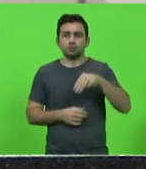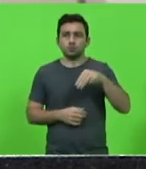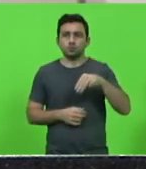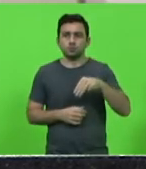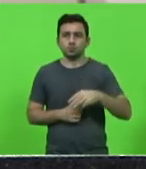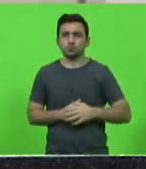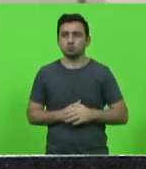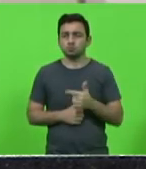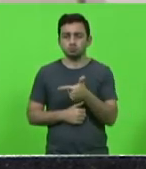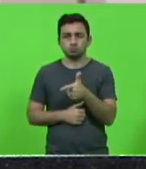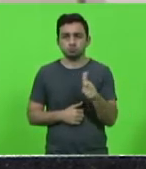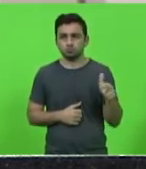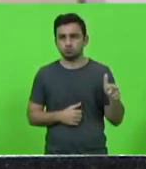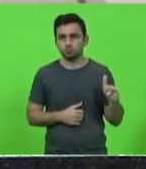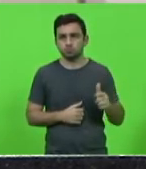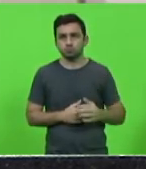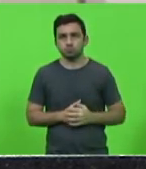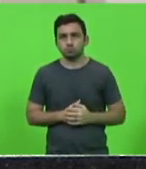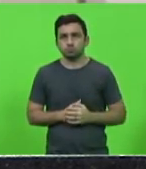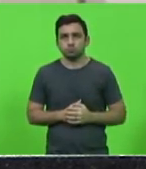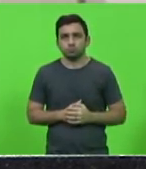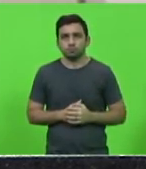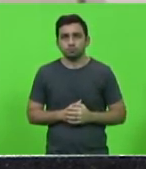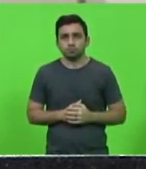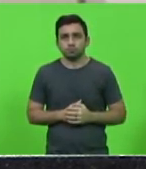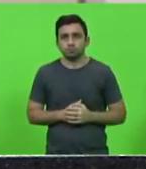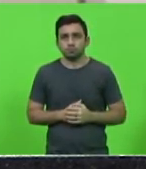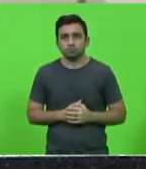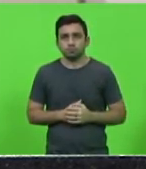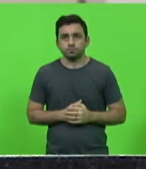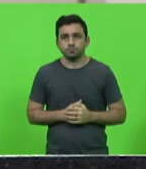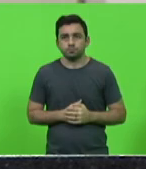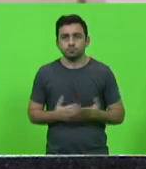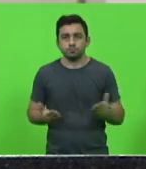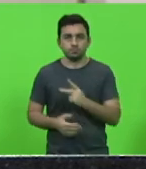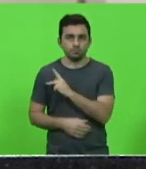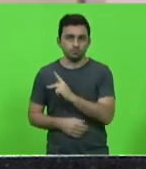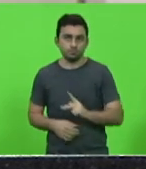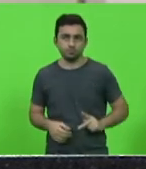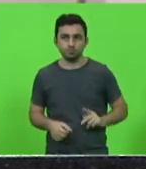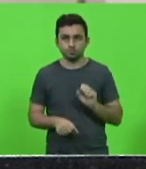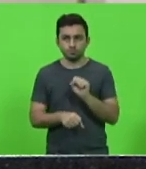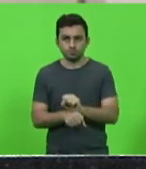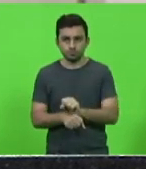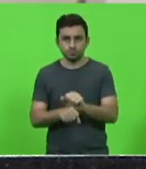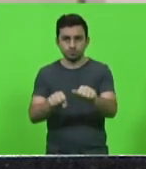Não havendo quem queira falar, essa presidência